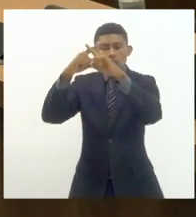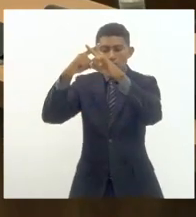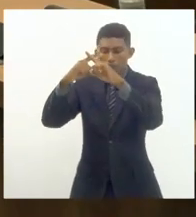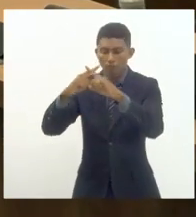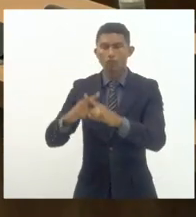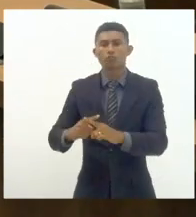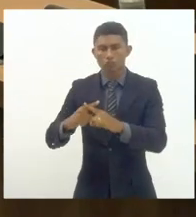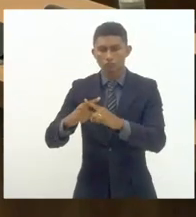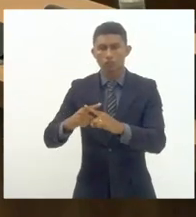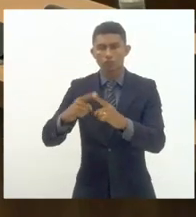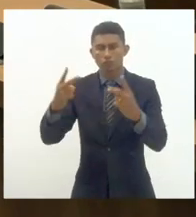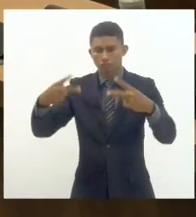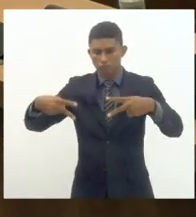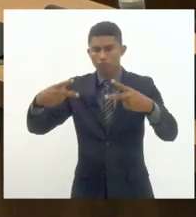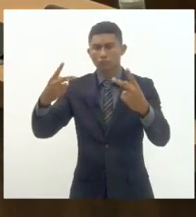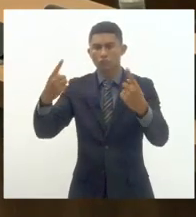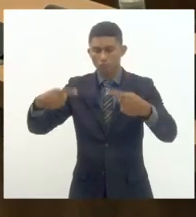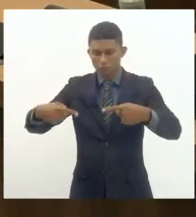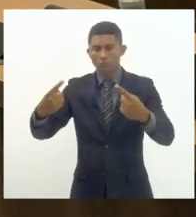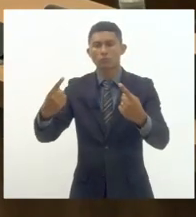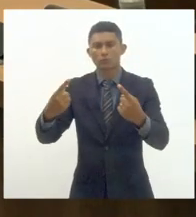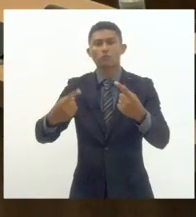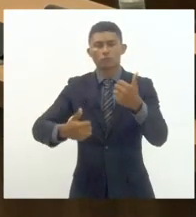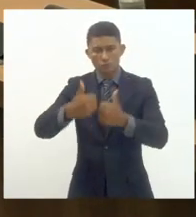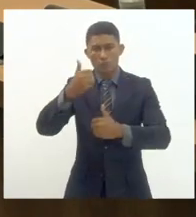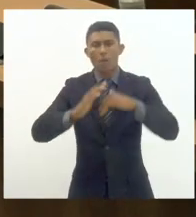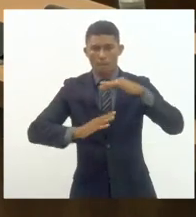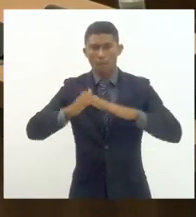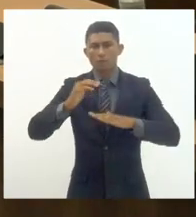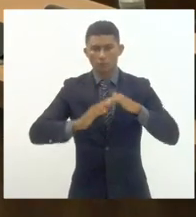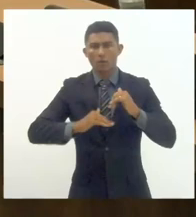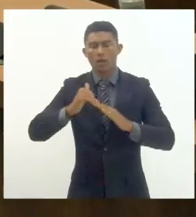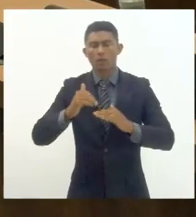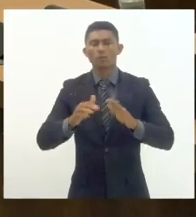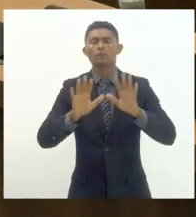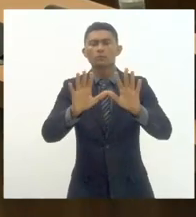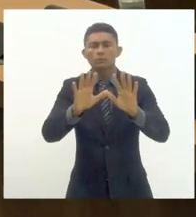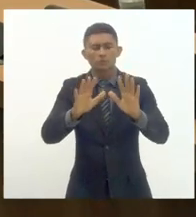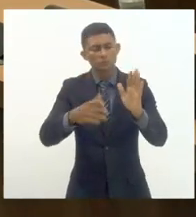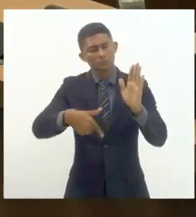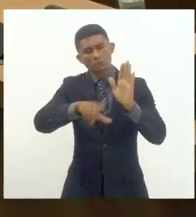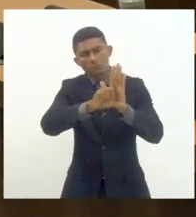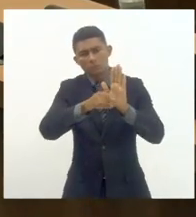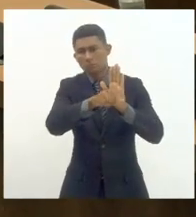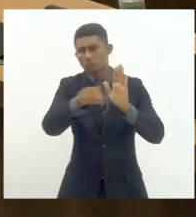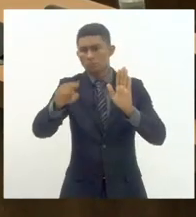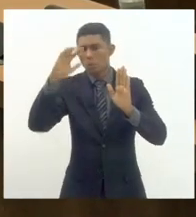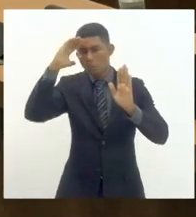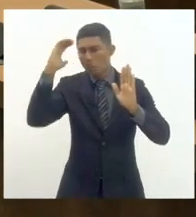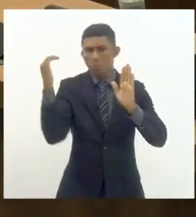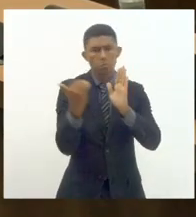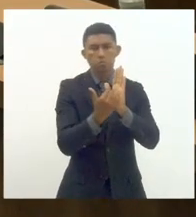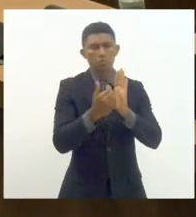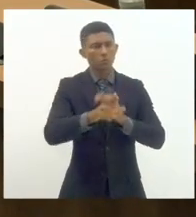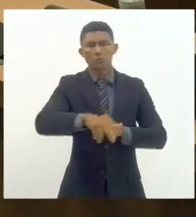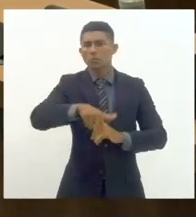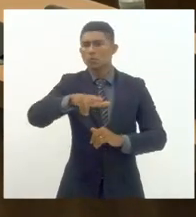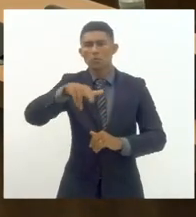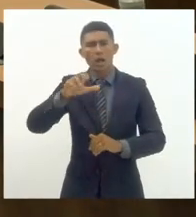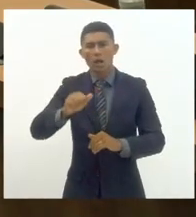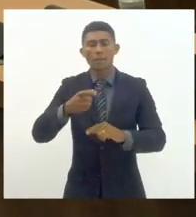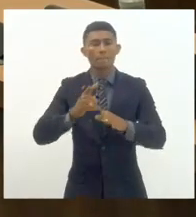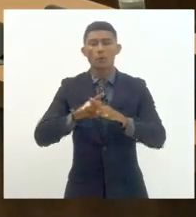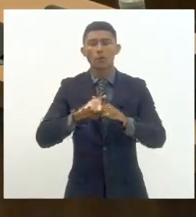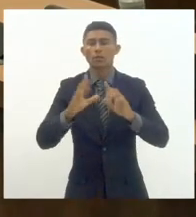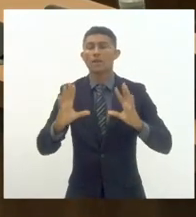Estadual de Futebol Profissional. Ocorre que a norma nunca foi obedecida, em parte porque a realização do evento é